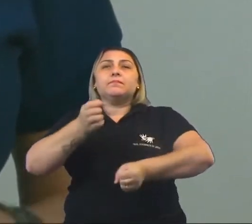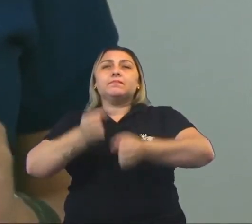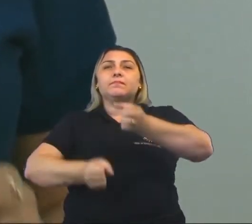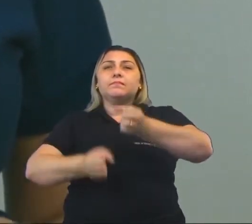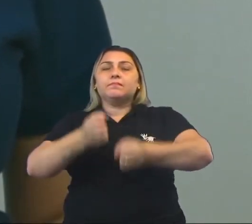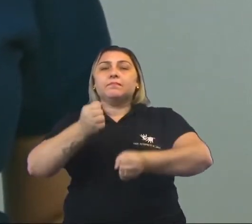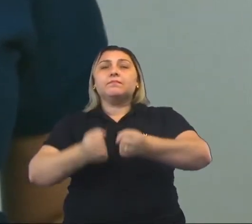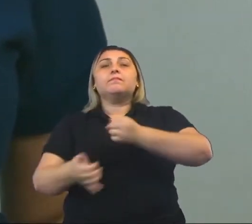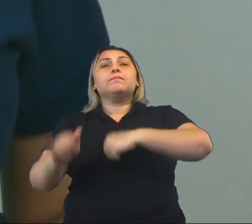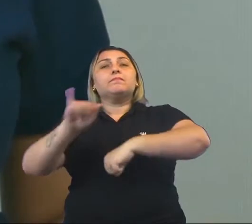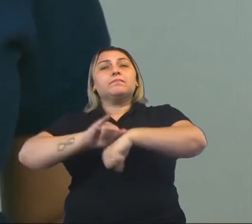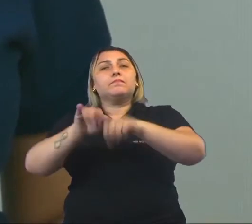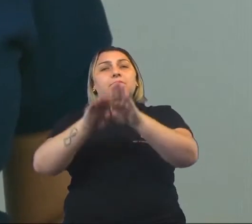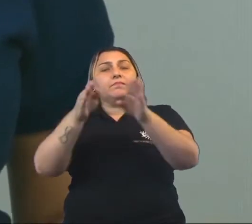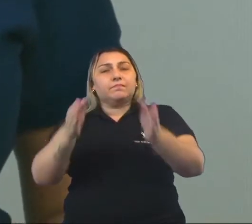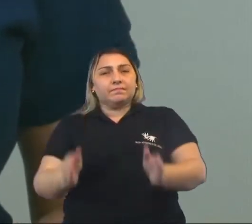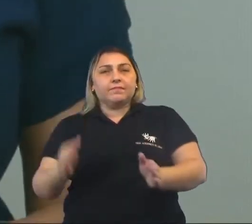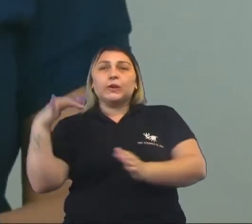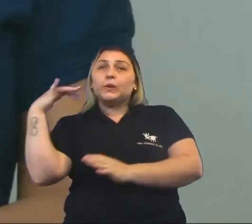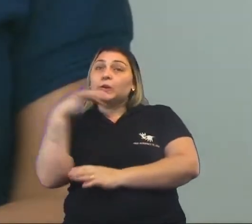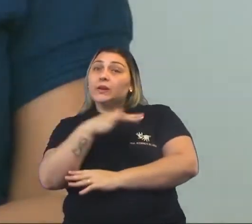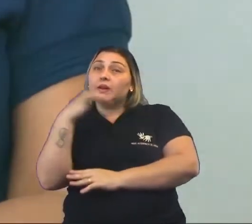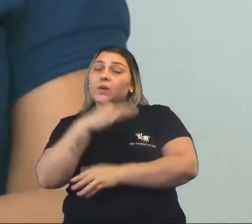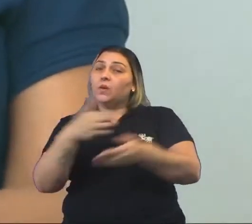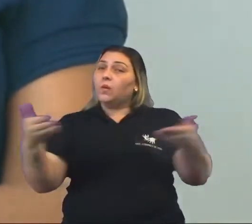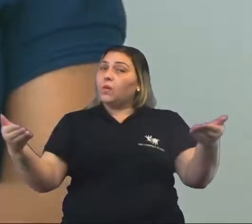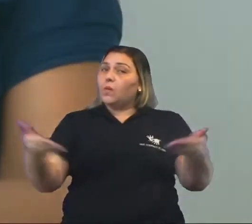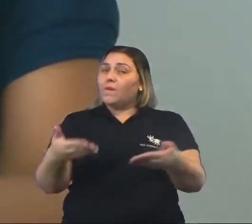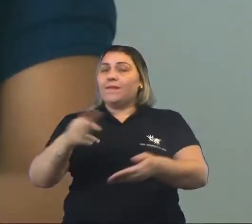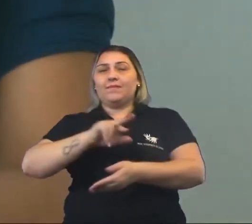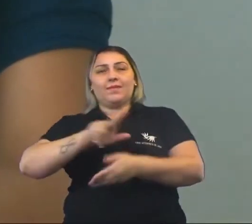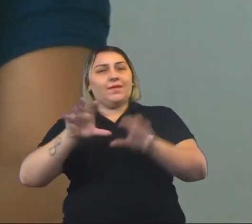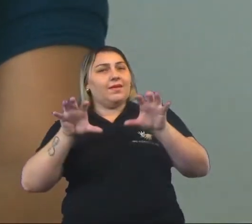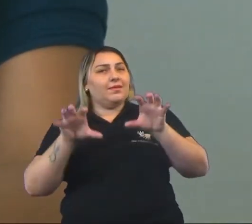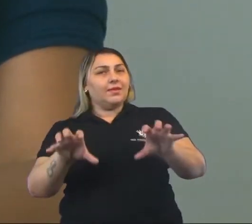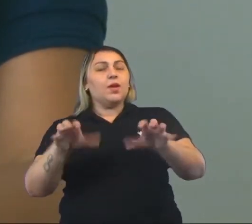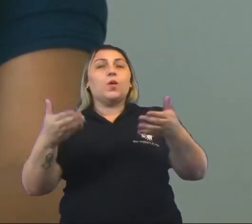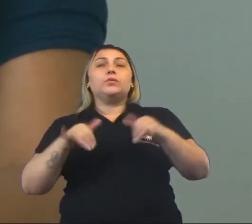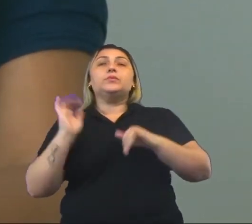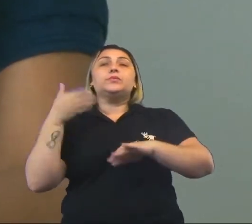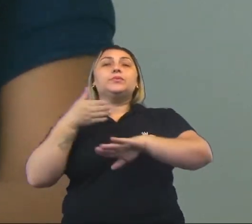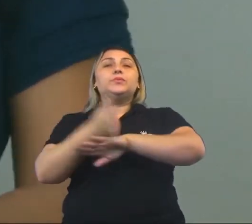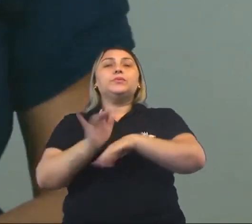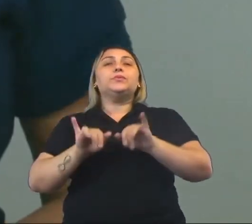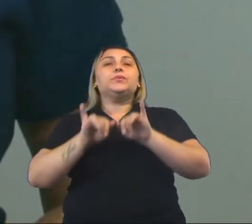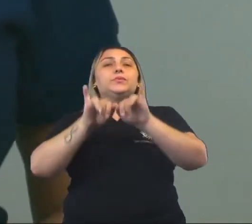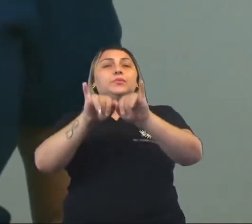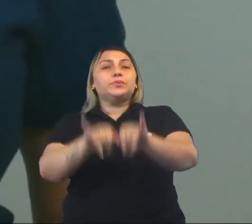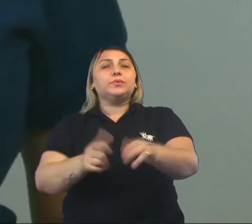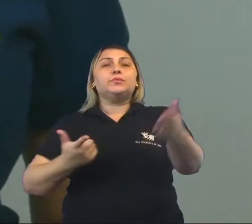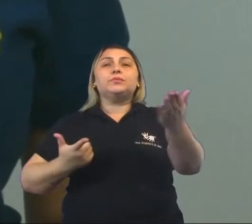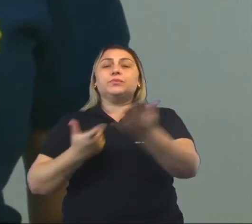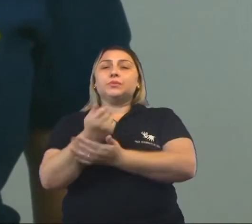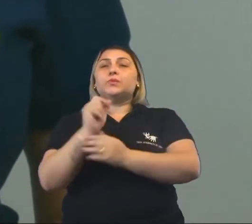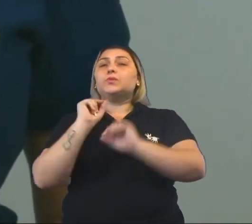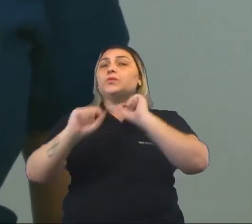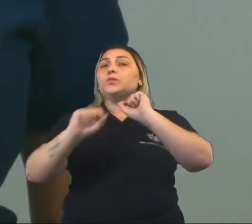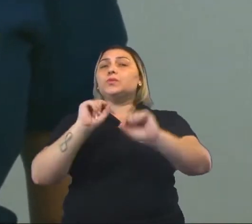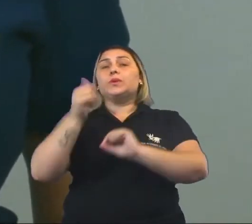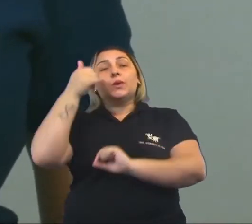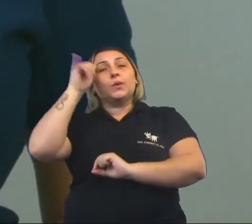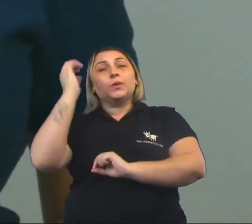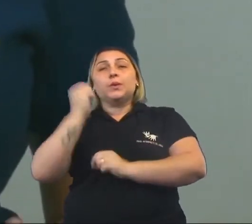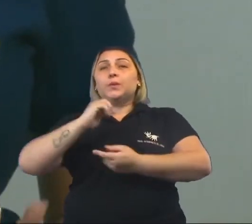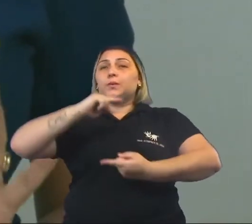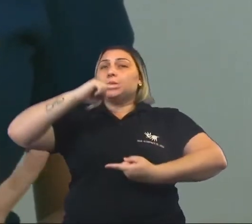vinha para a mesa fresquinha. Hoje em dia não, hoje em dia nós vamos ao supermercado e compramos o quê? O